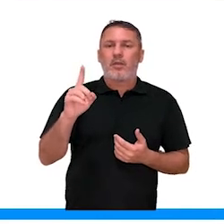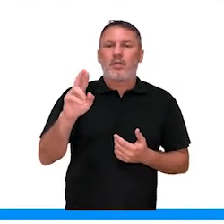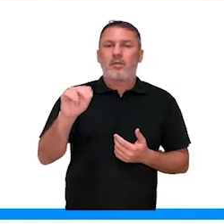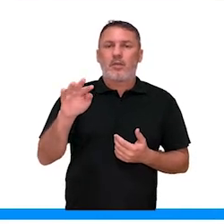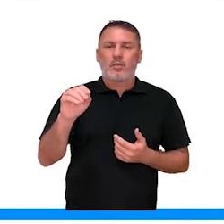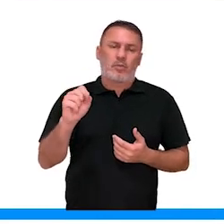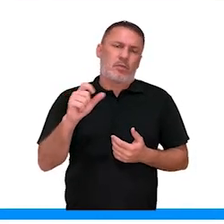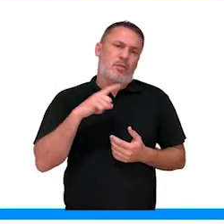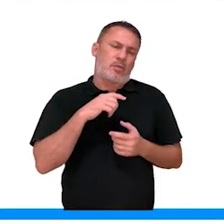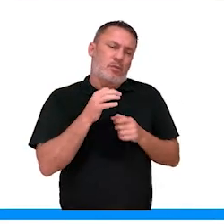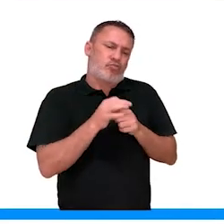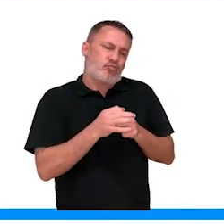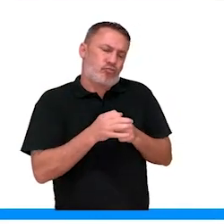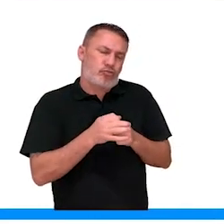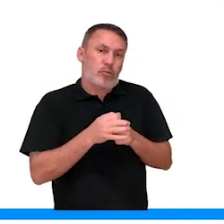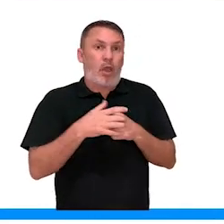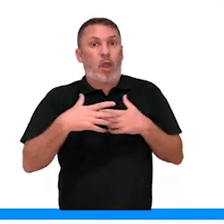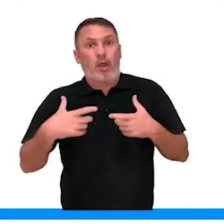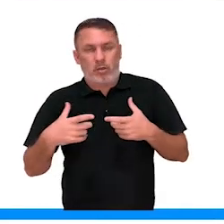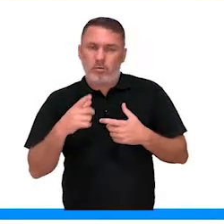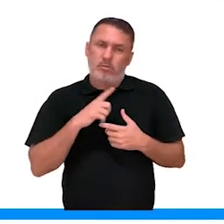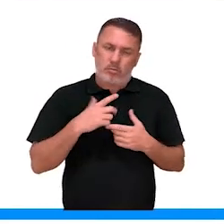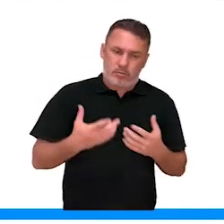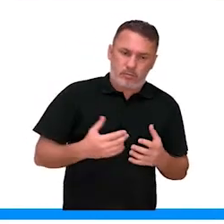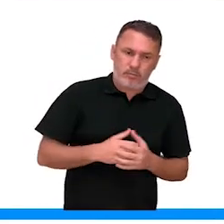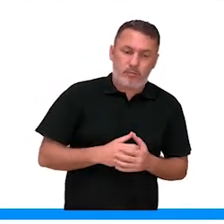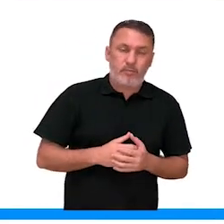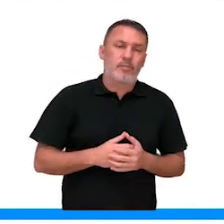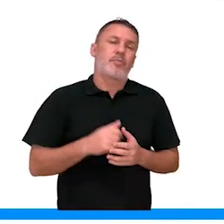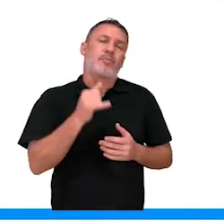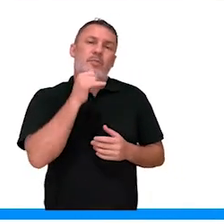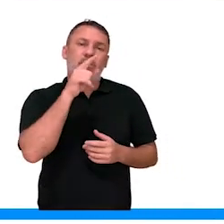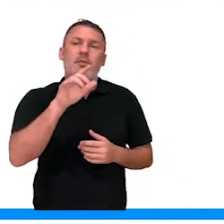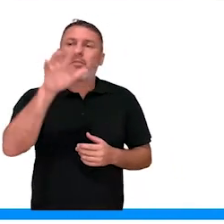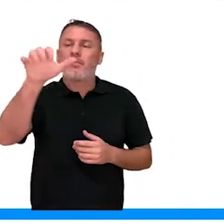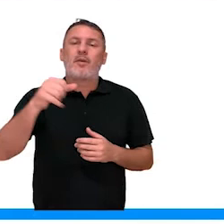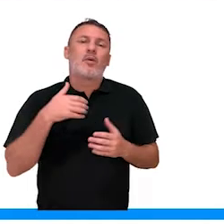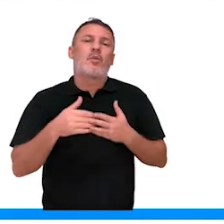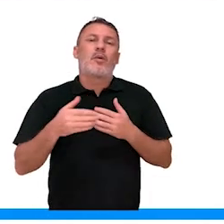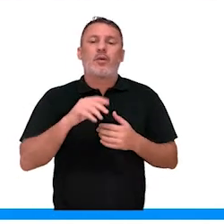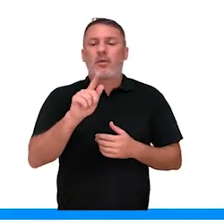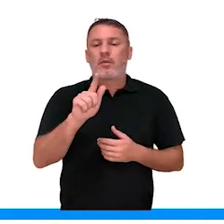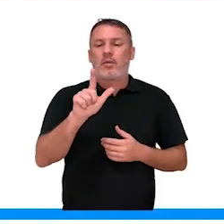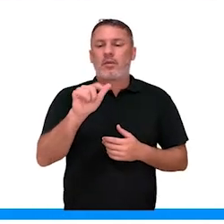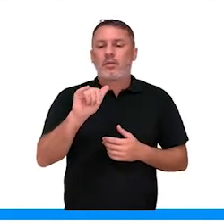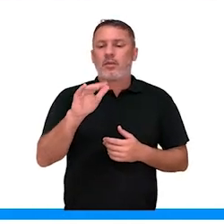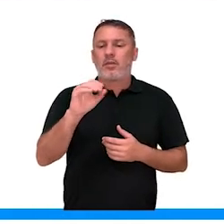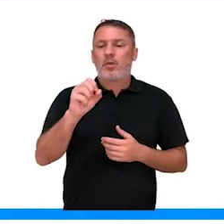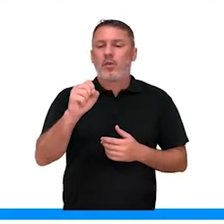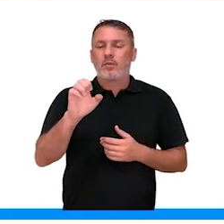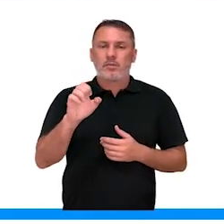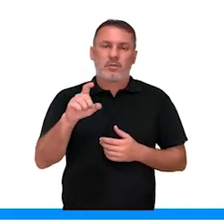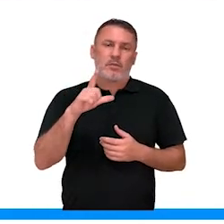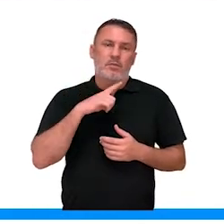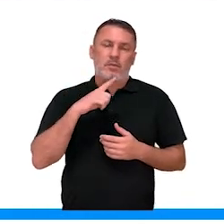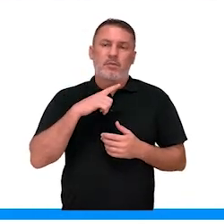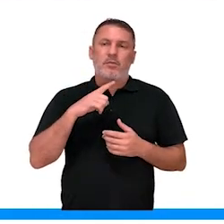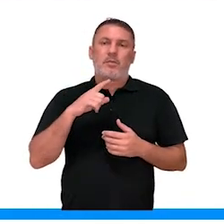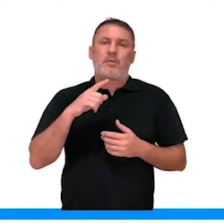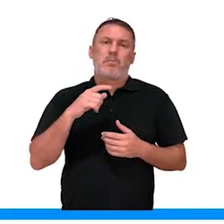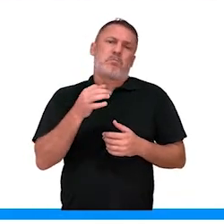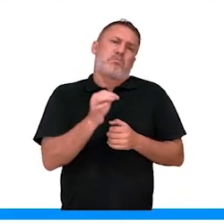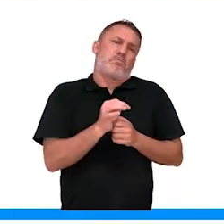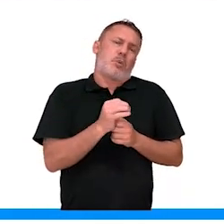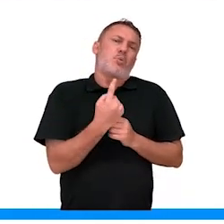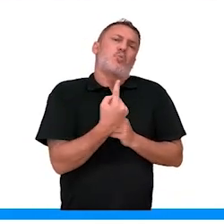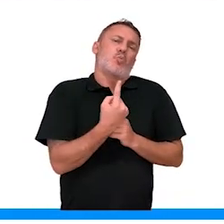gente tem carboidratos pequenos e carboidratos grandes. Quando eu pego uma molécula de glicose, a glicose é um carboidrato